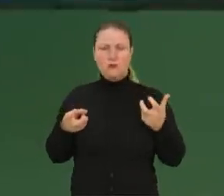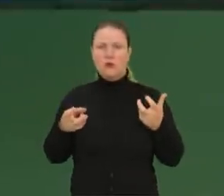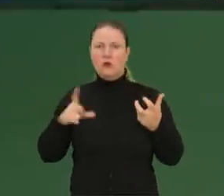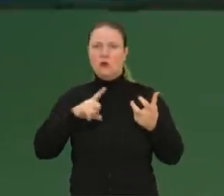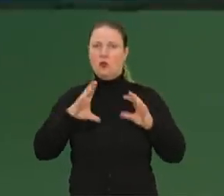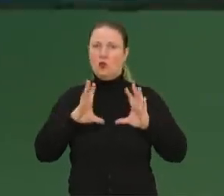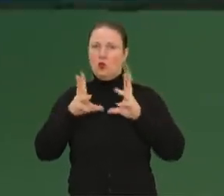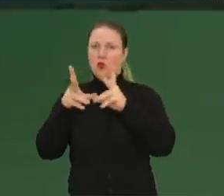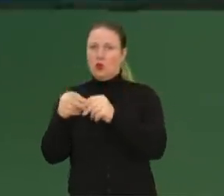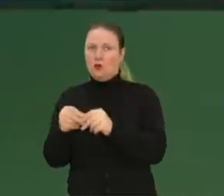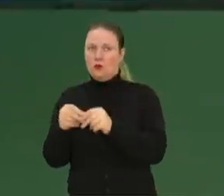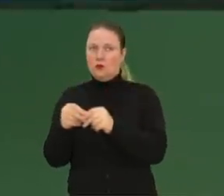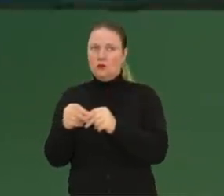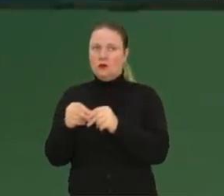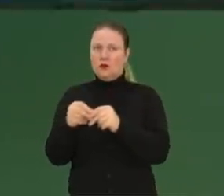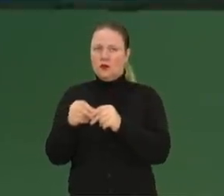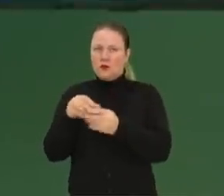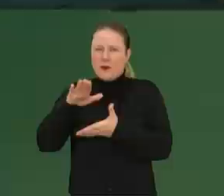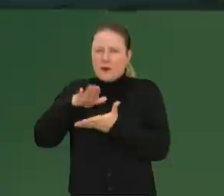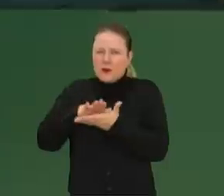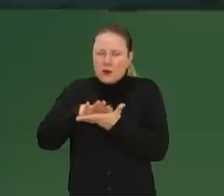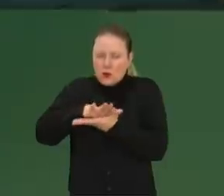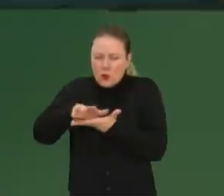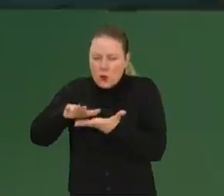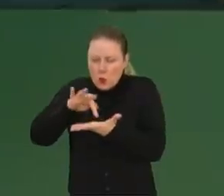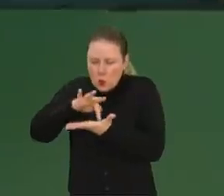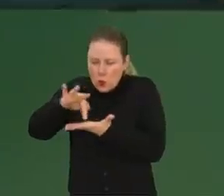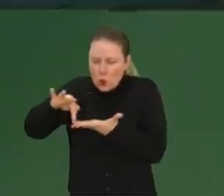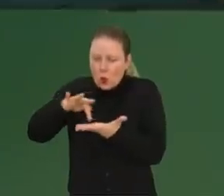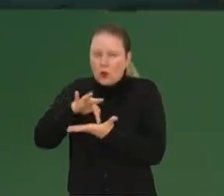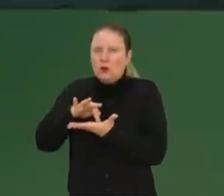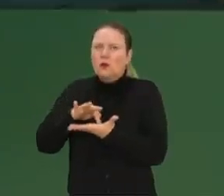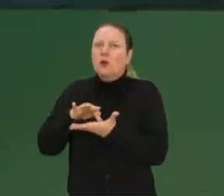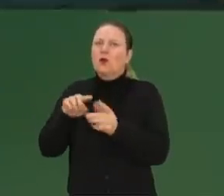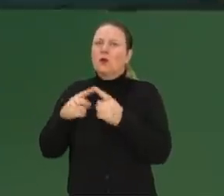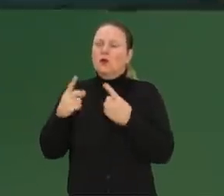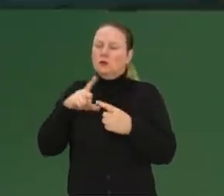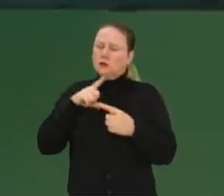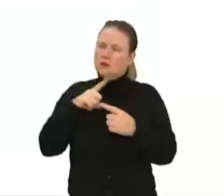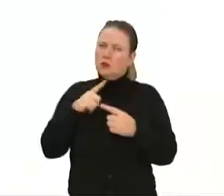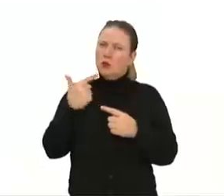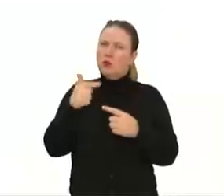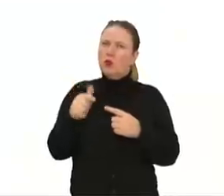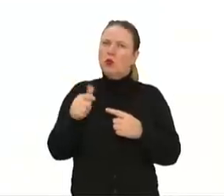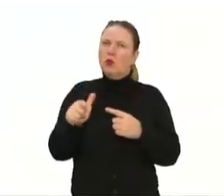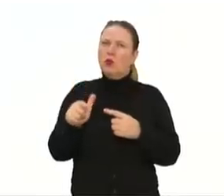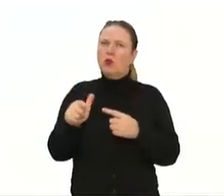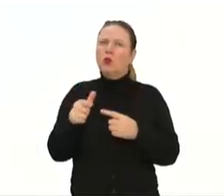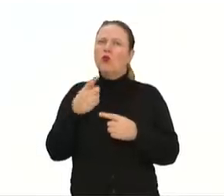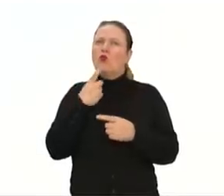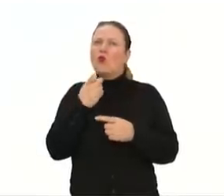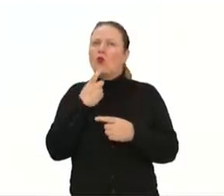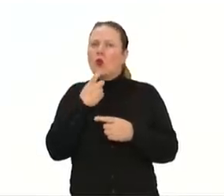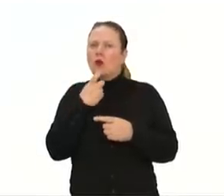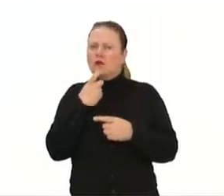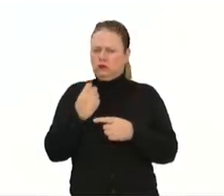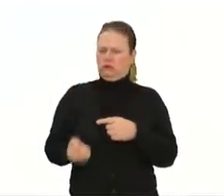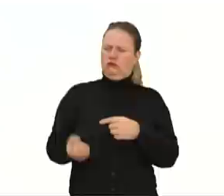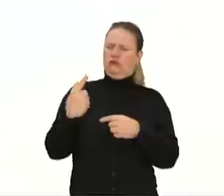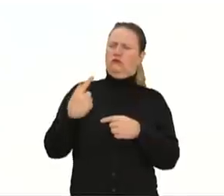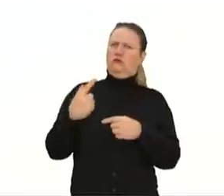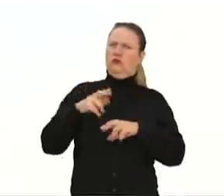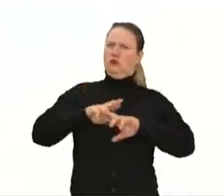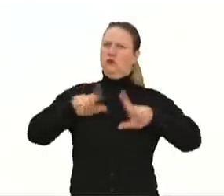com o formatinho disco ali, né? Normal. Aqui a gente já vê que tem alguns glóbulos vermelhos com um formato estranho,